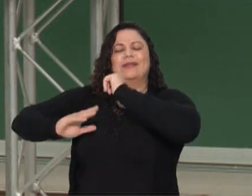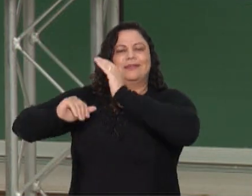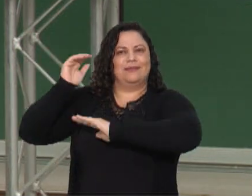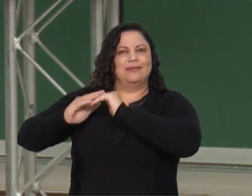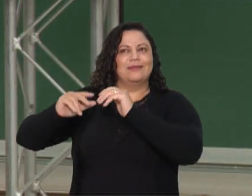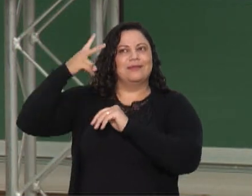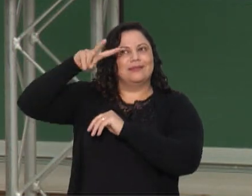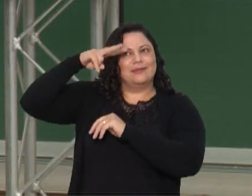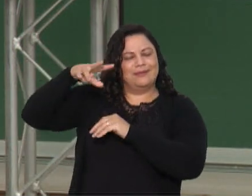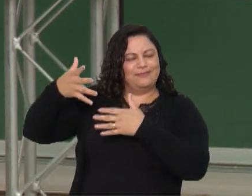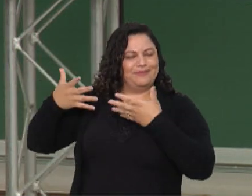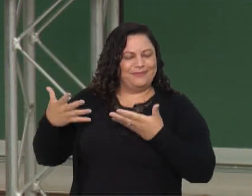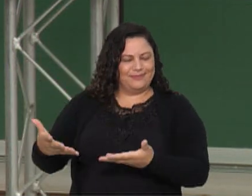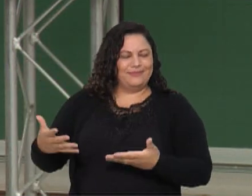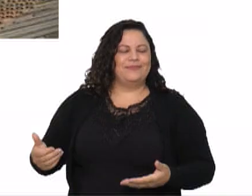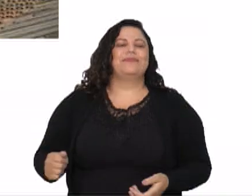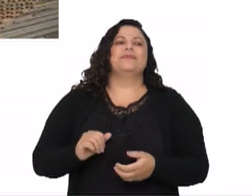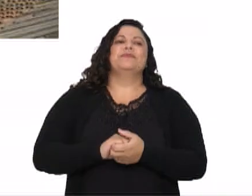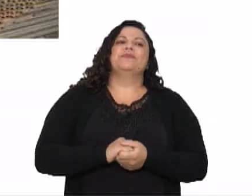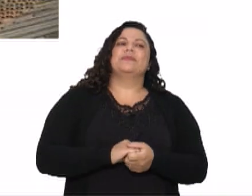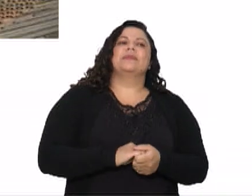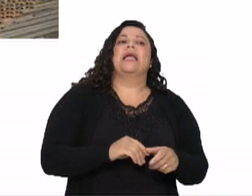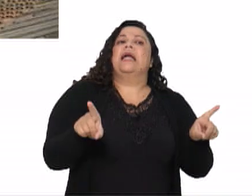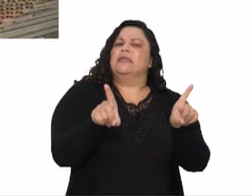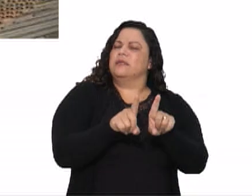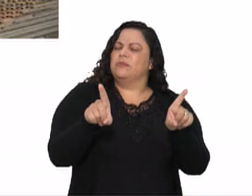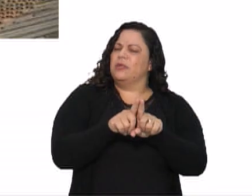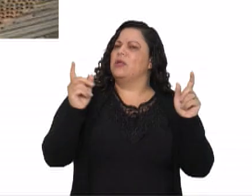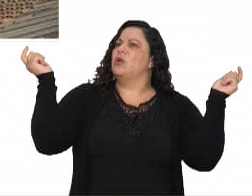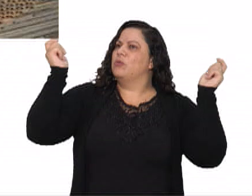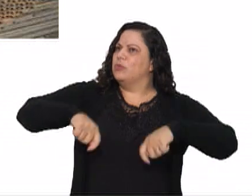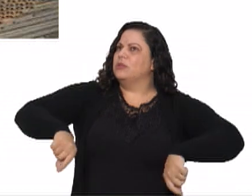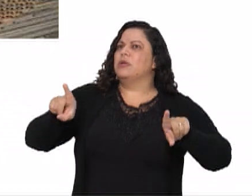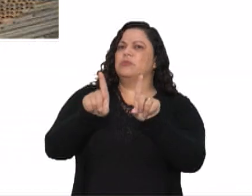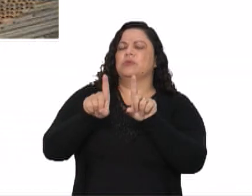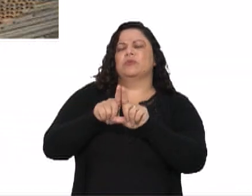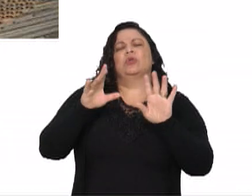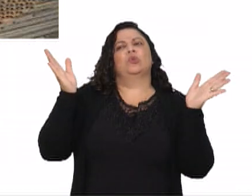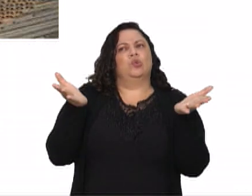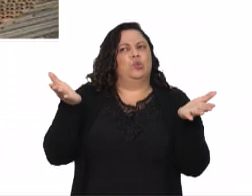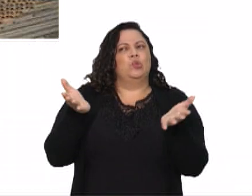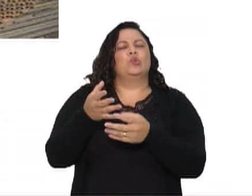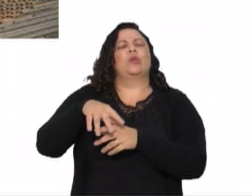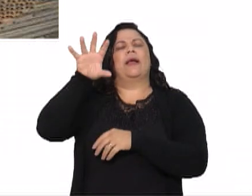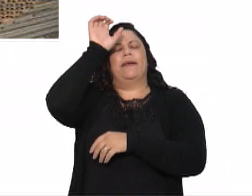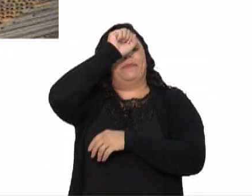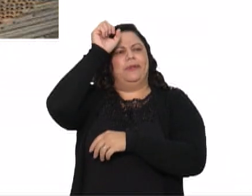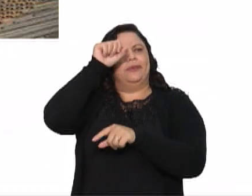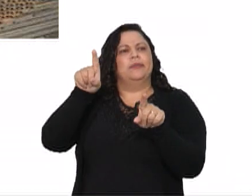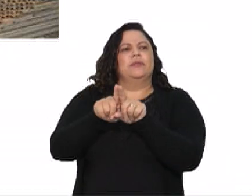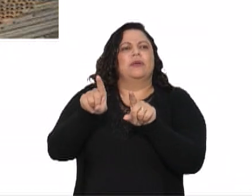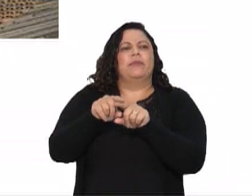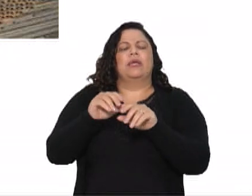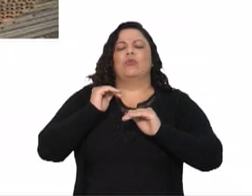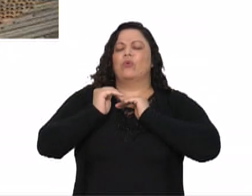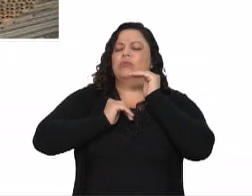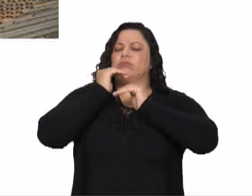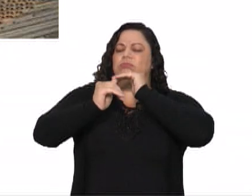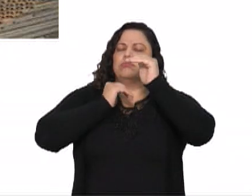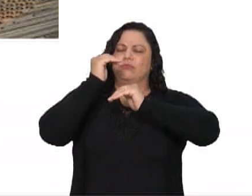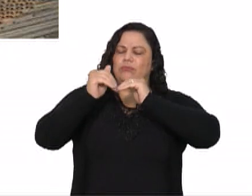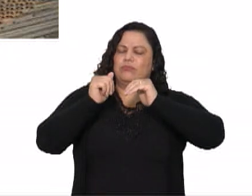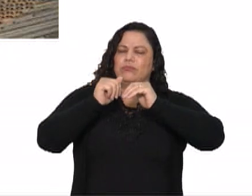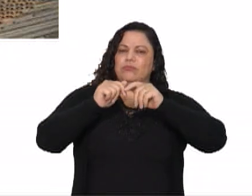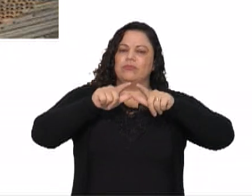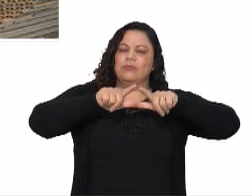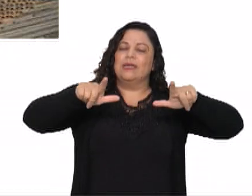bem. E também podemos dizer que a gente viu sobre os processos de criação na arquitetura. A planta baixa